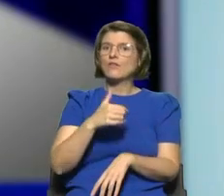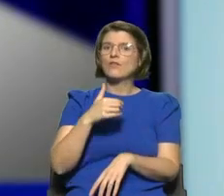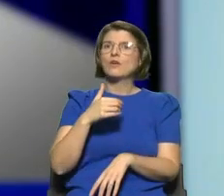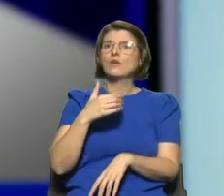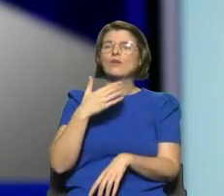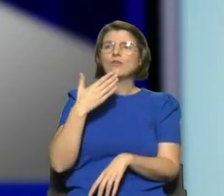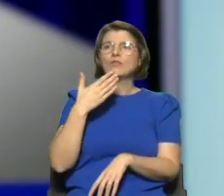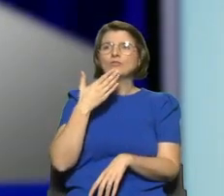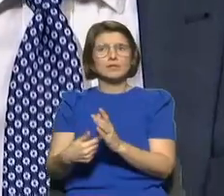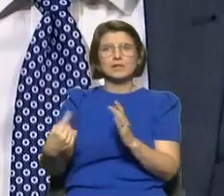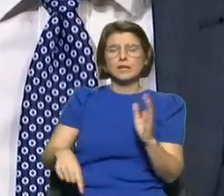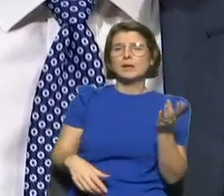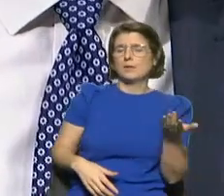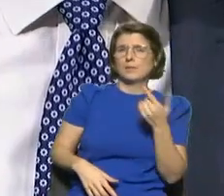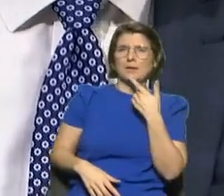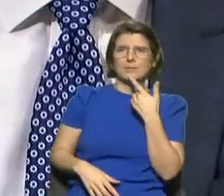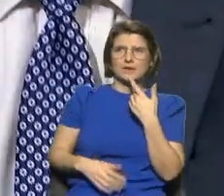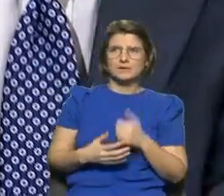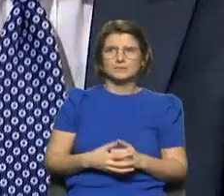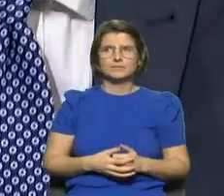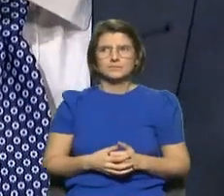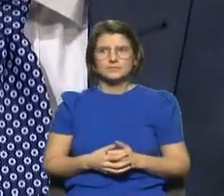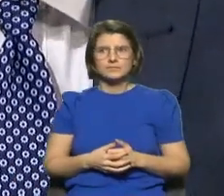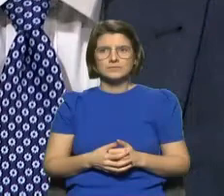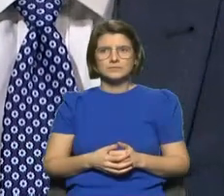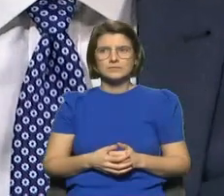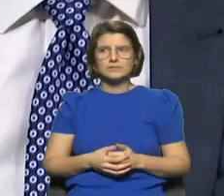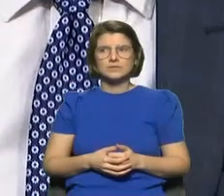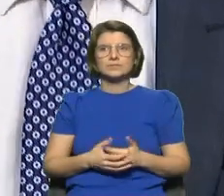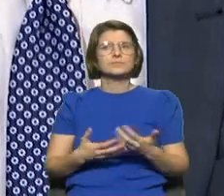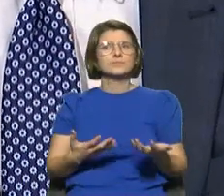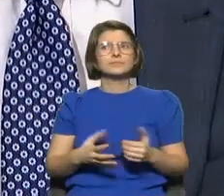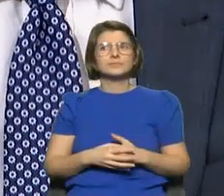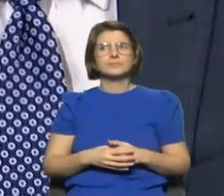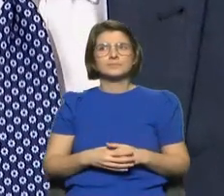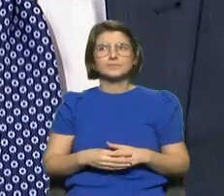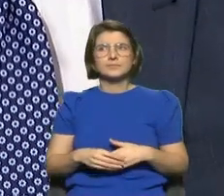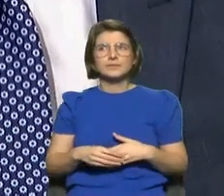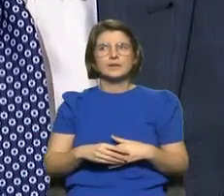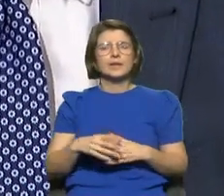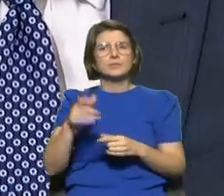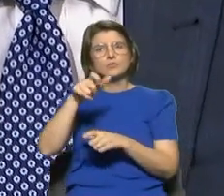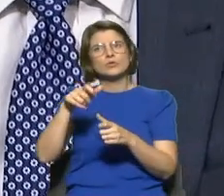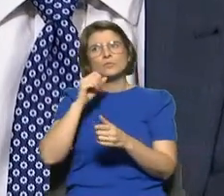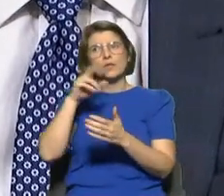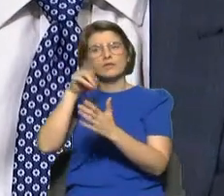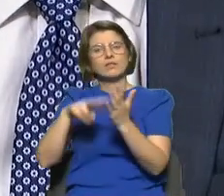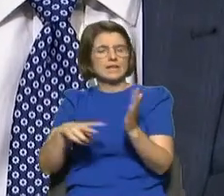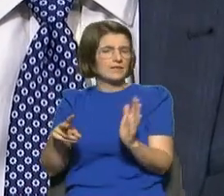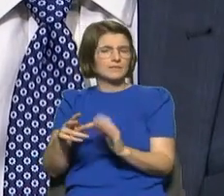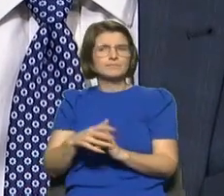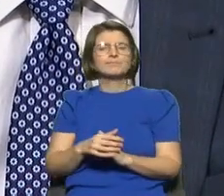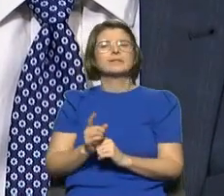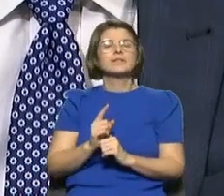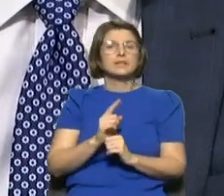de 130 milhões de euros não vá por aí porque não me a questão antecipação no fim da da da da